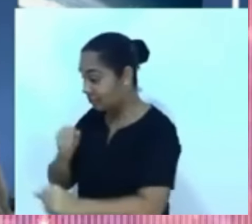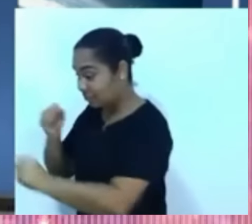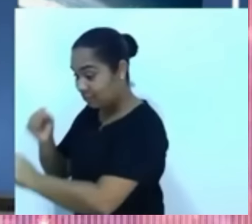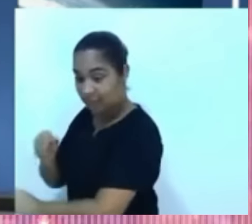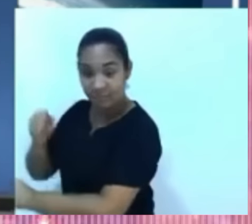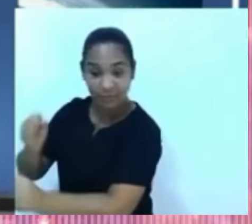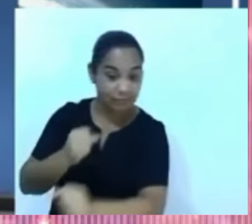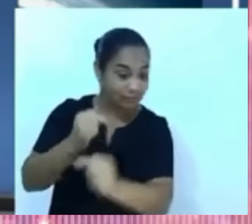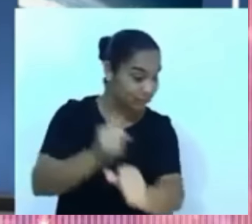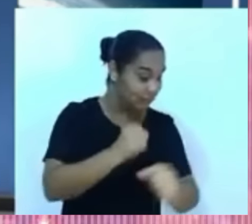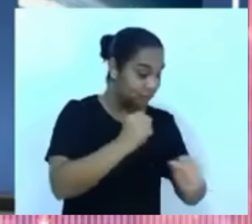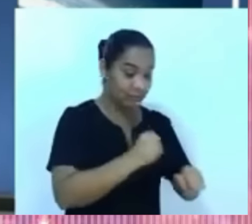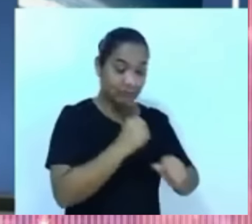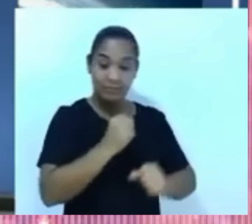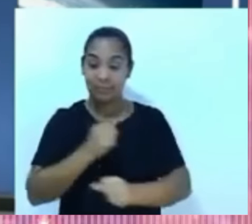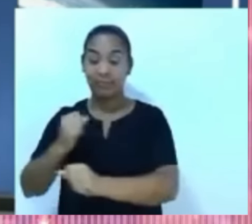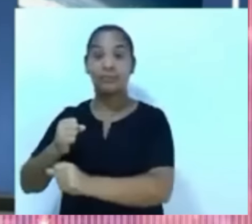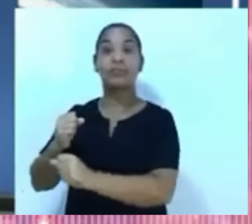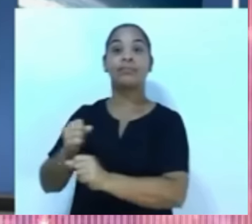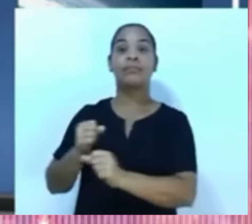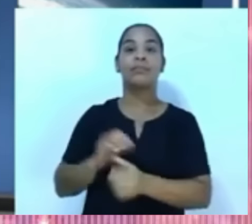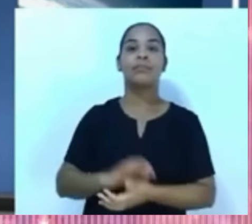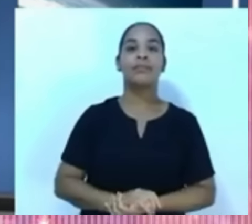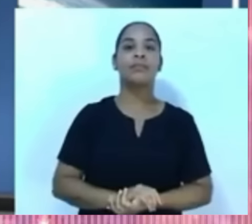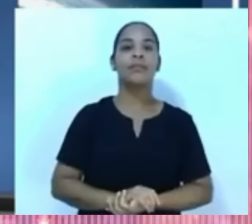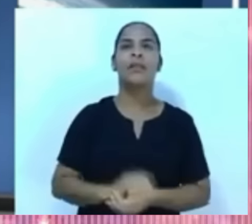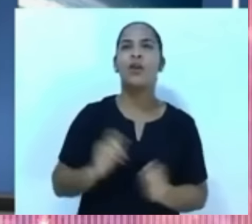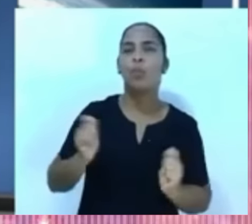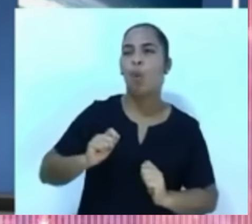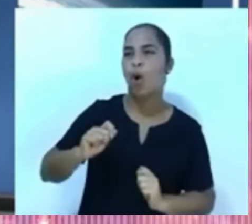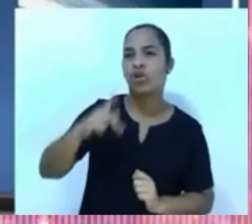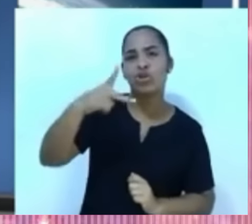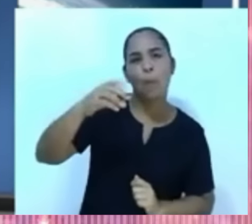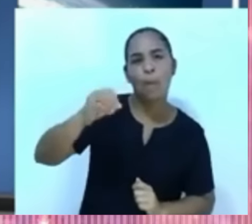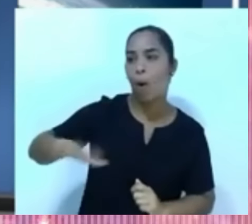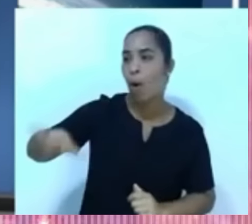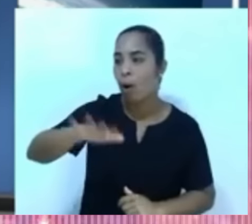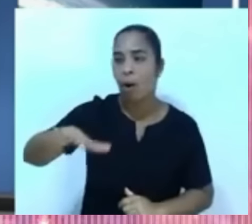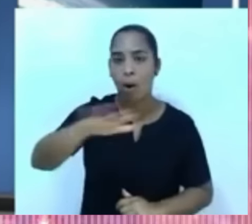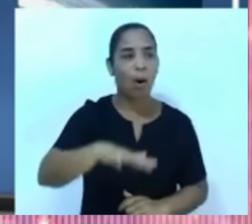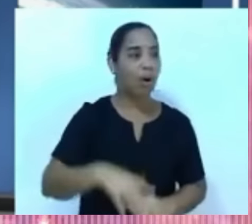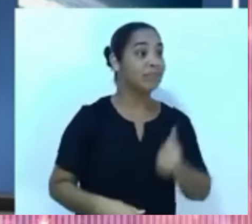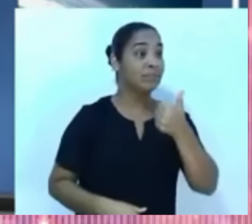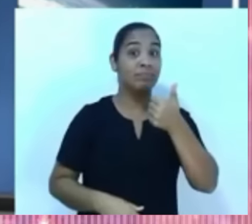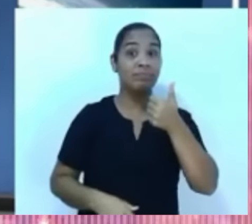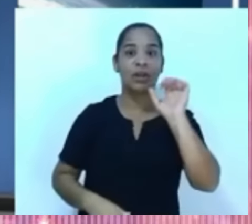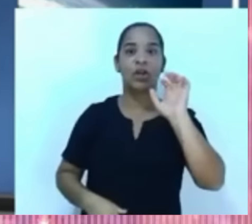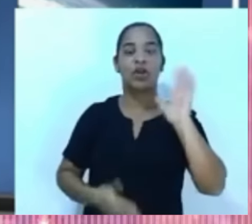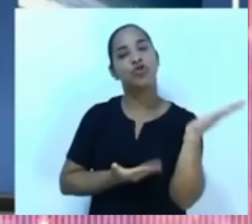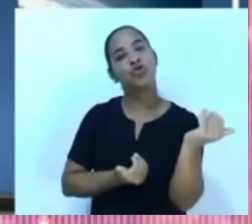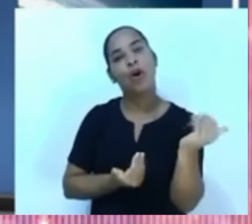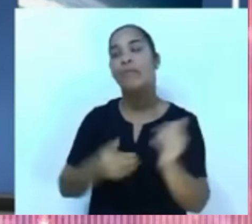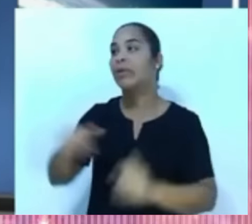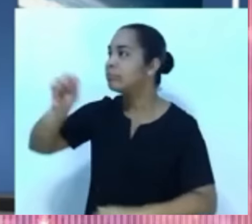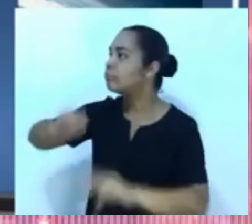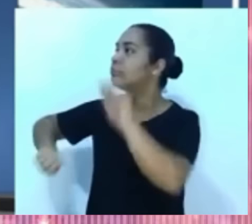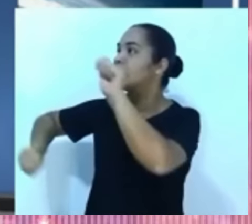levantar Muita poeira e poderia tirar o pó dos móveis ó sim e passou toda a